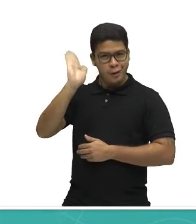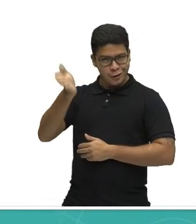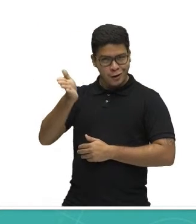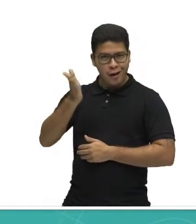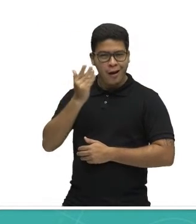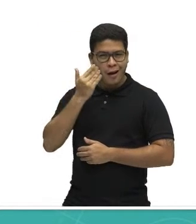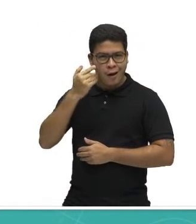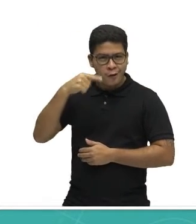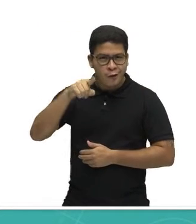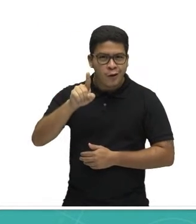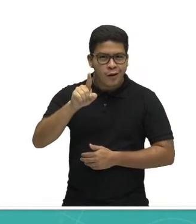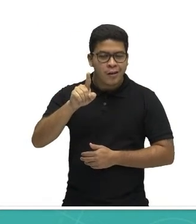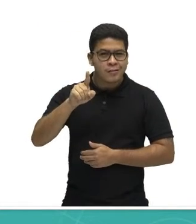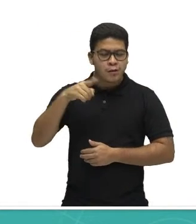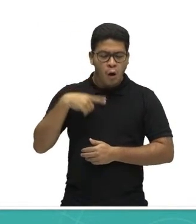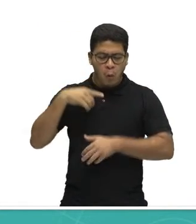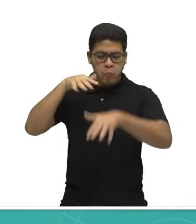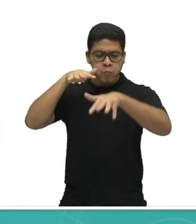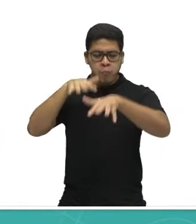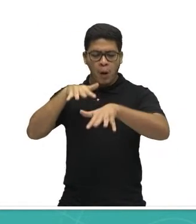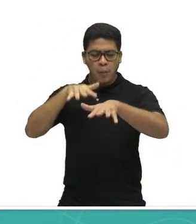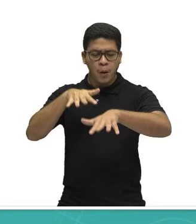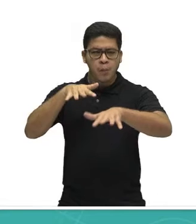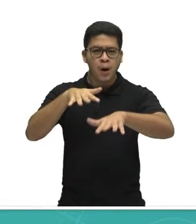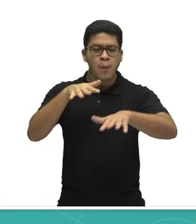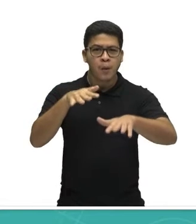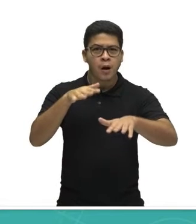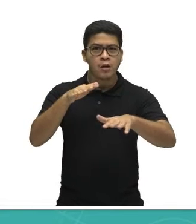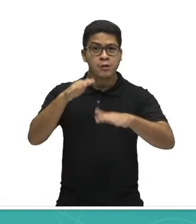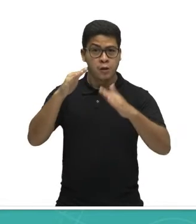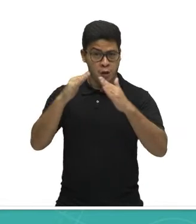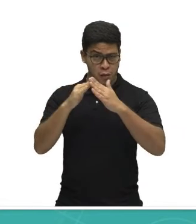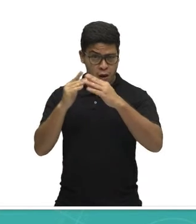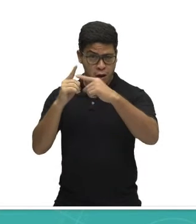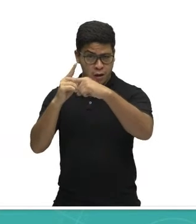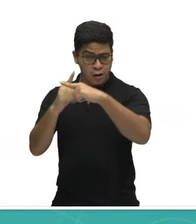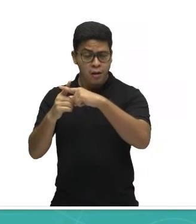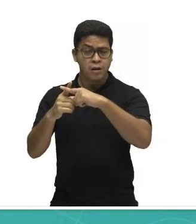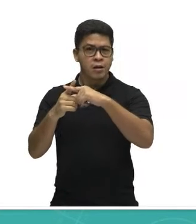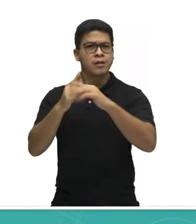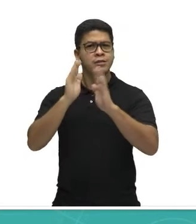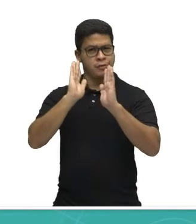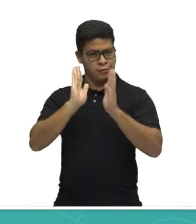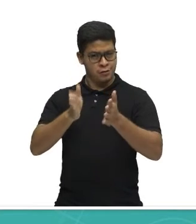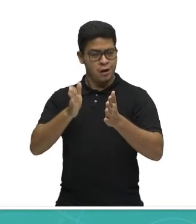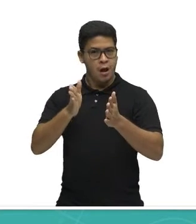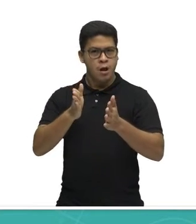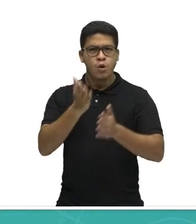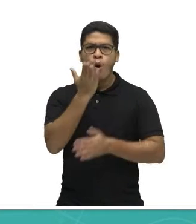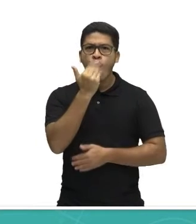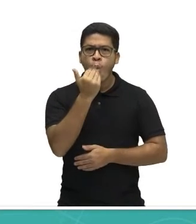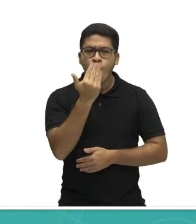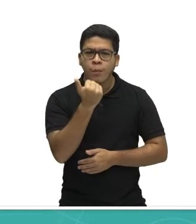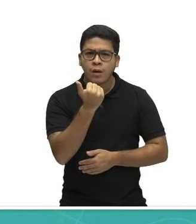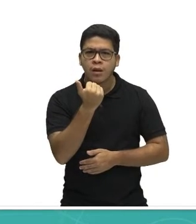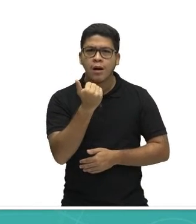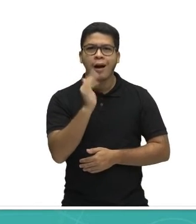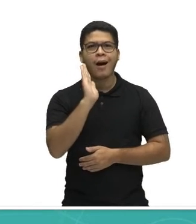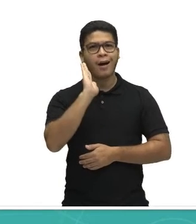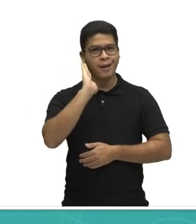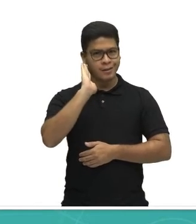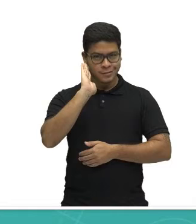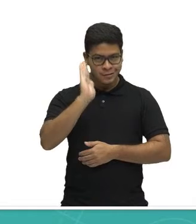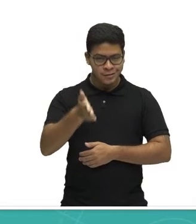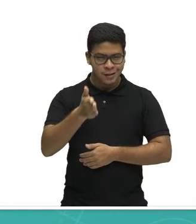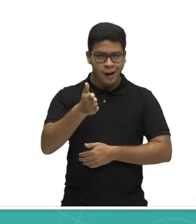participaram de alguma procissão, de algum santo que vocês são devotos? E comidas? Vocês têm alguma